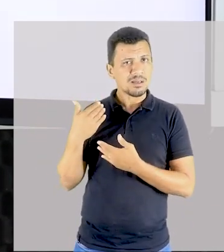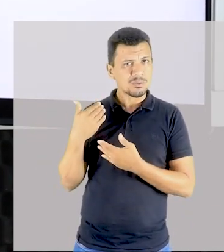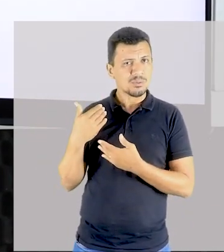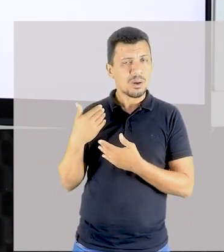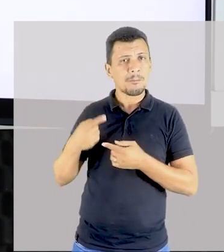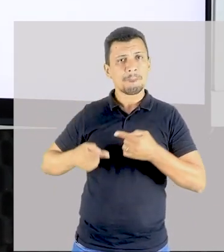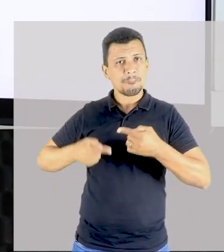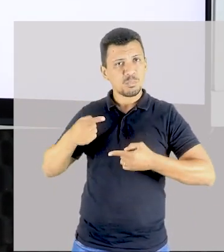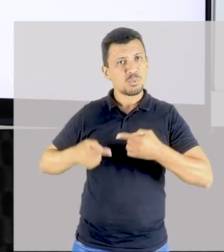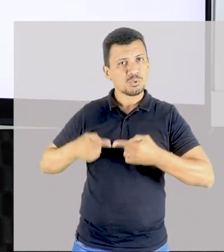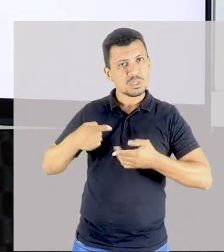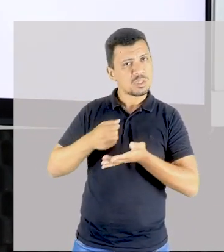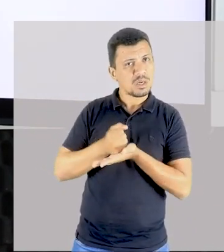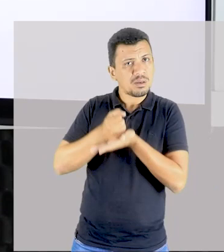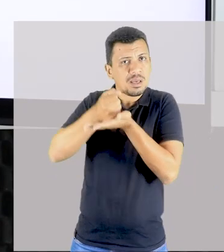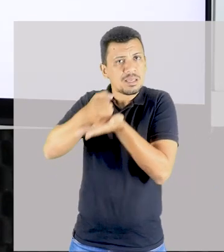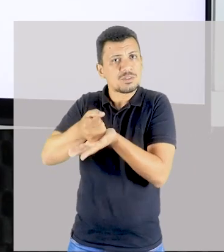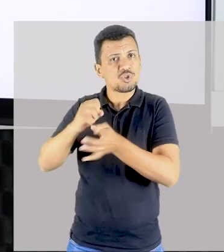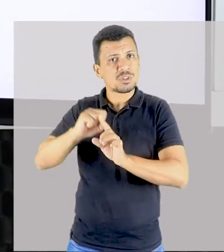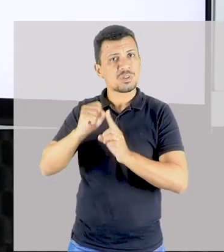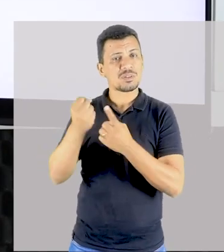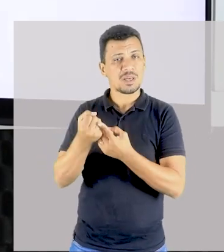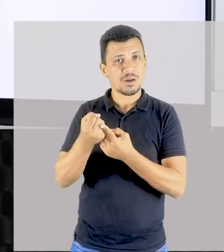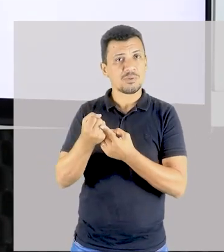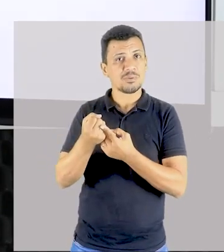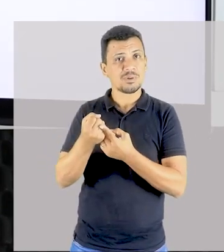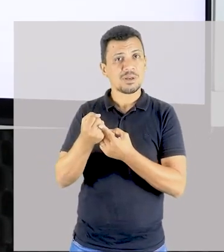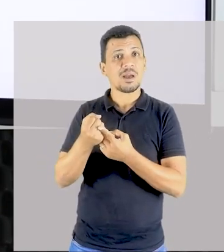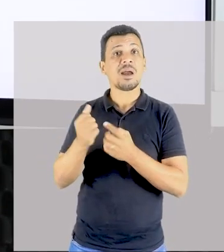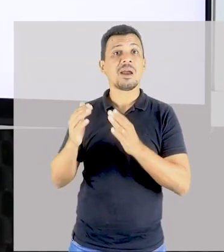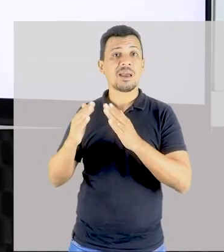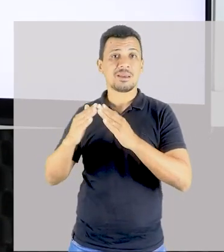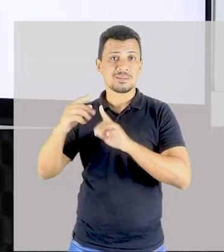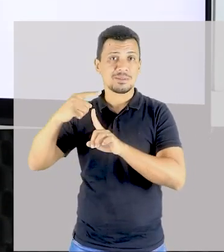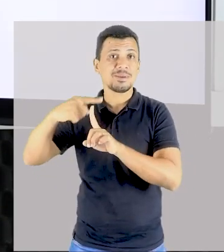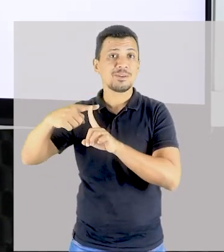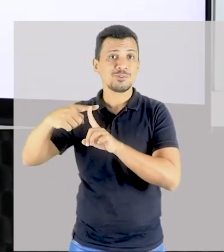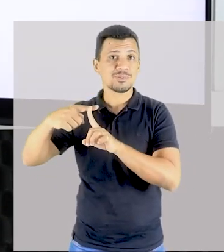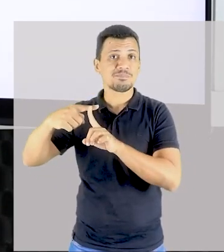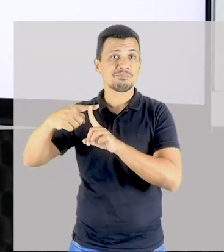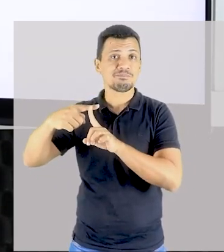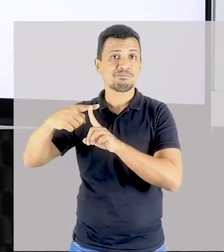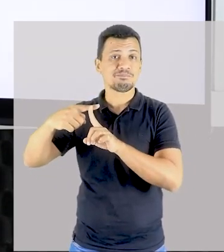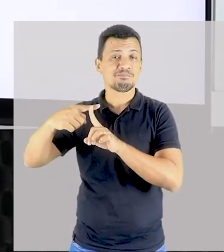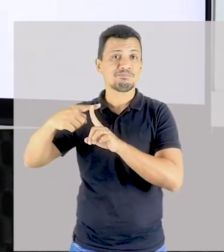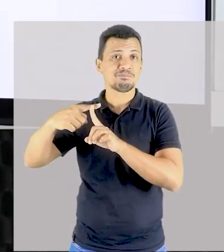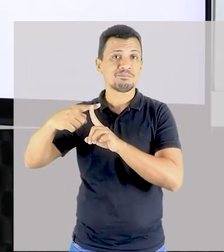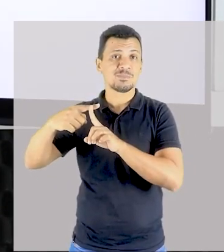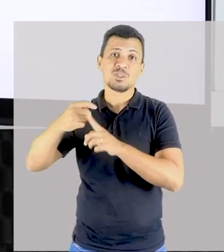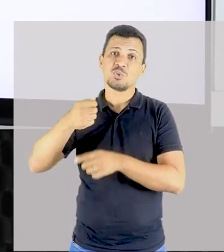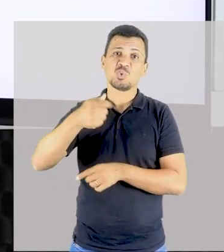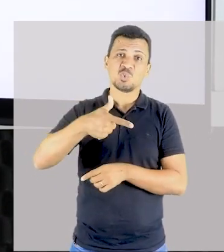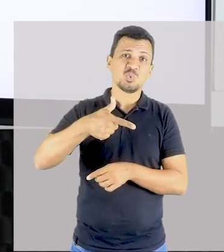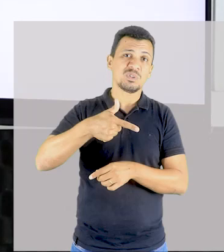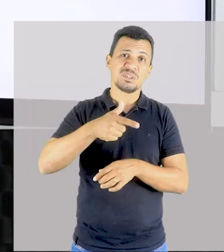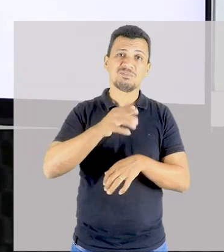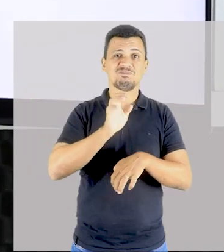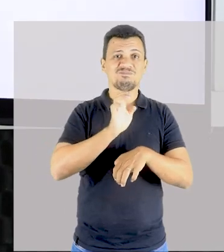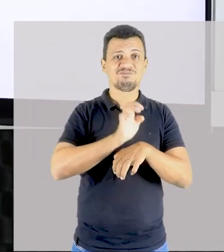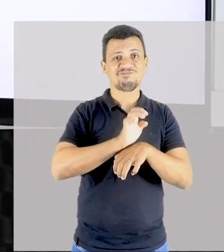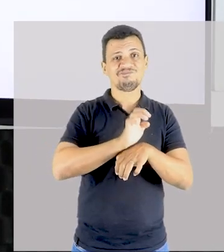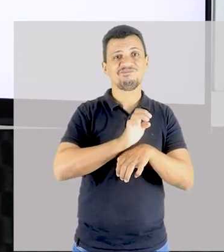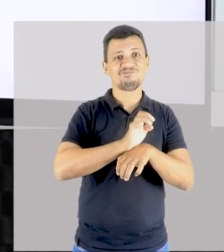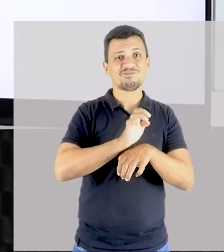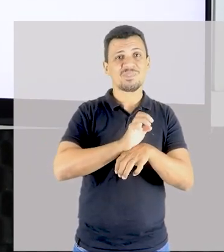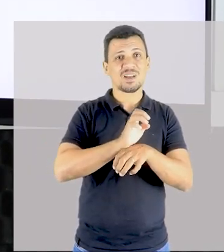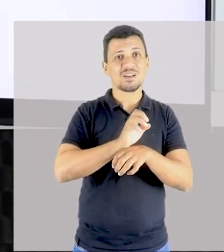essas políticas de assistência social eram as igrejas né Muito mais do que o Estado até até os